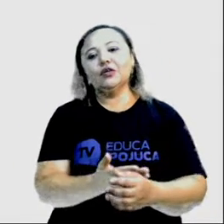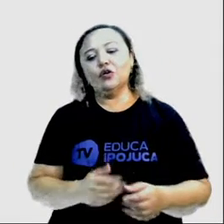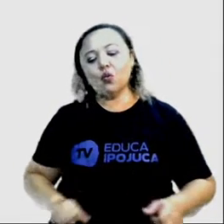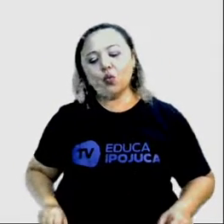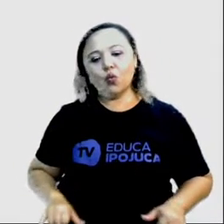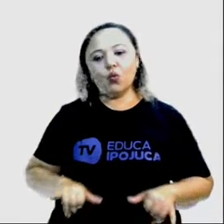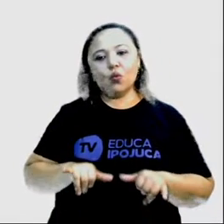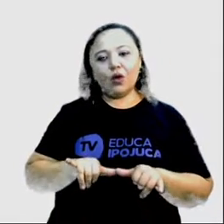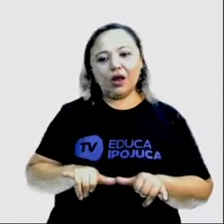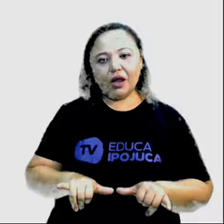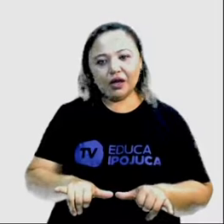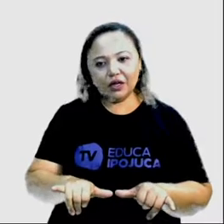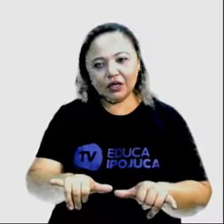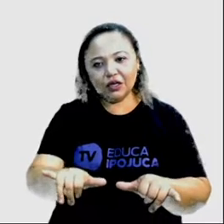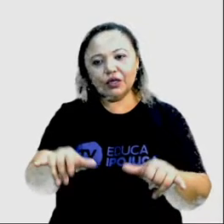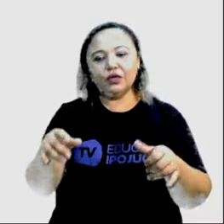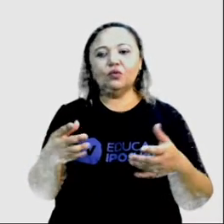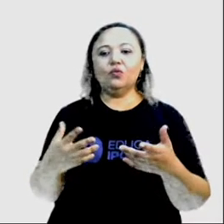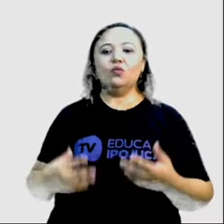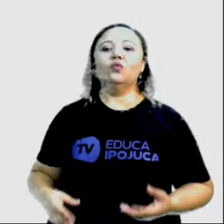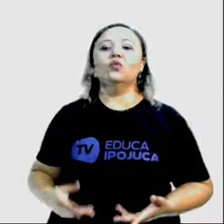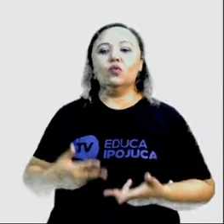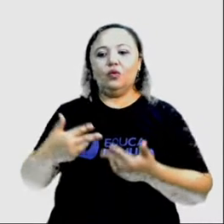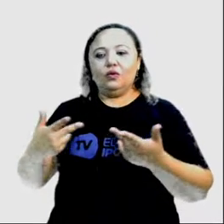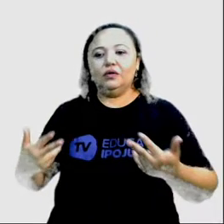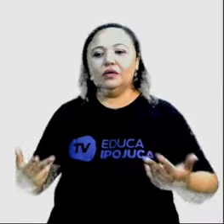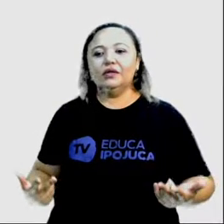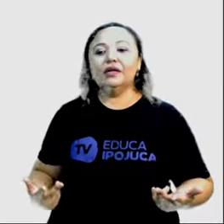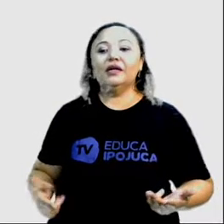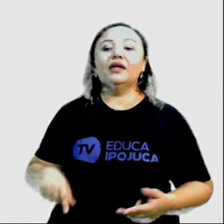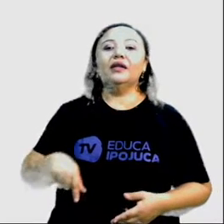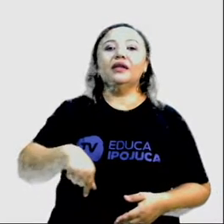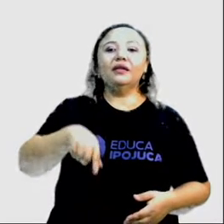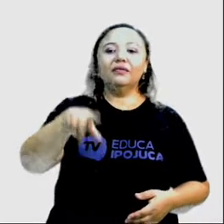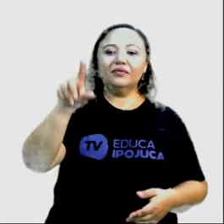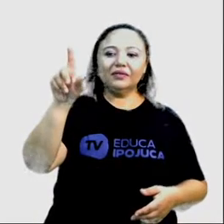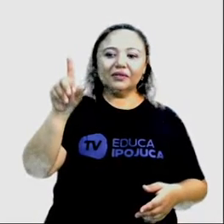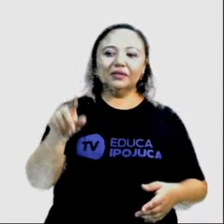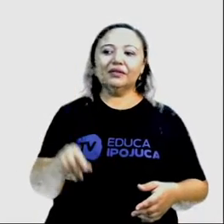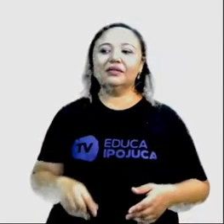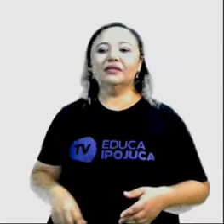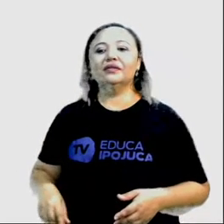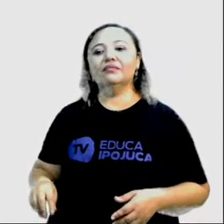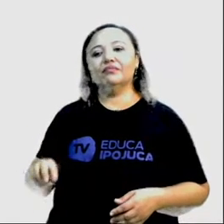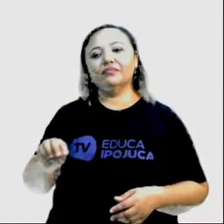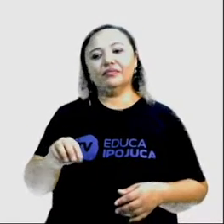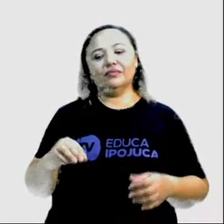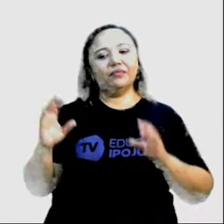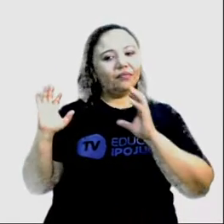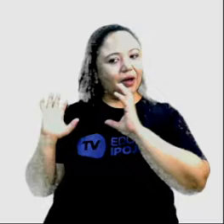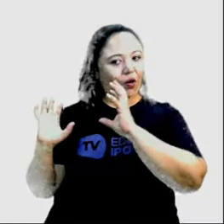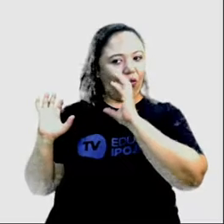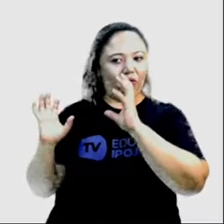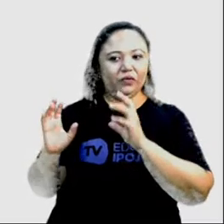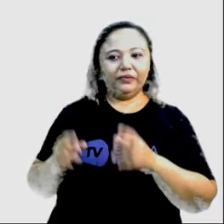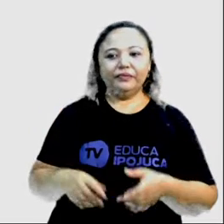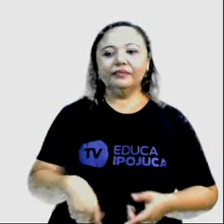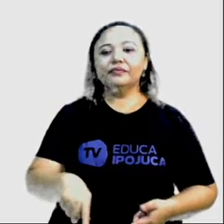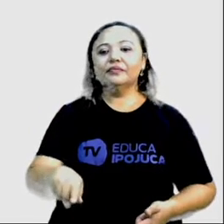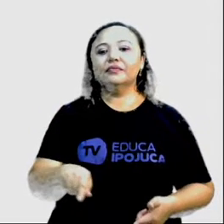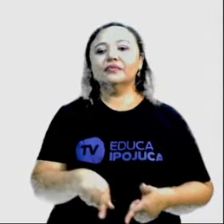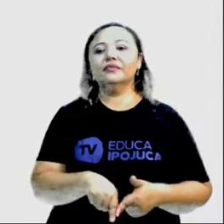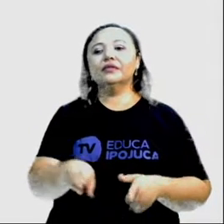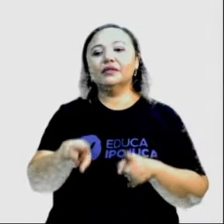carrinho lotado de compras. Além de levar latarias e pacotes,